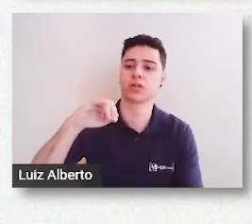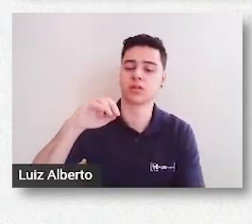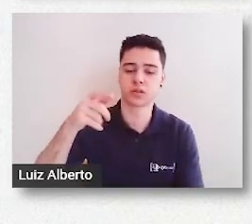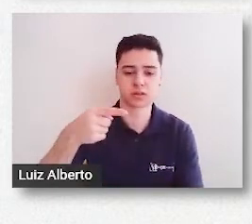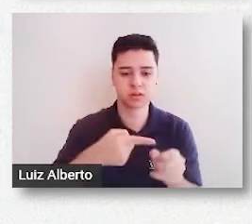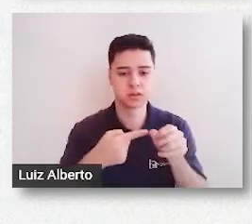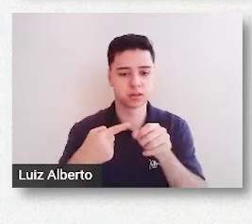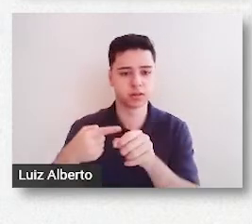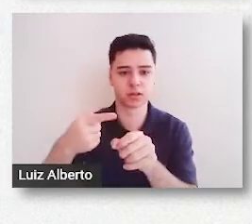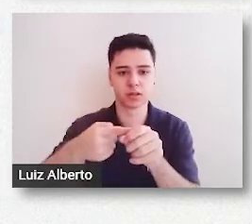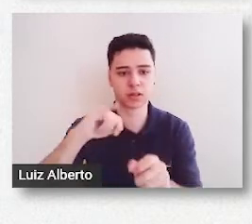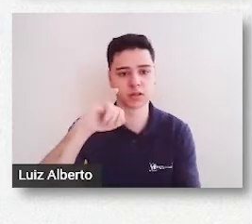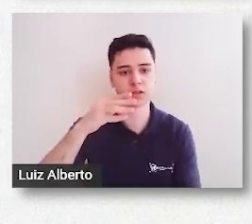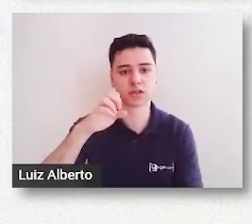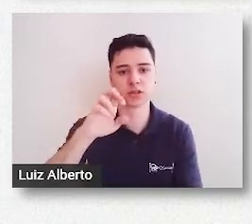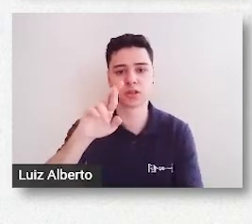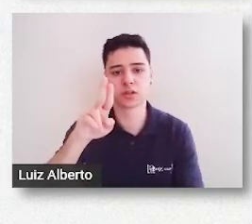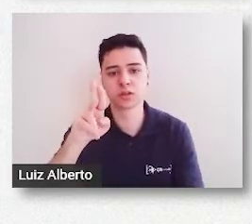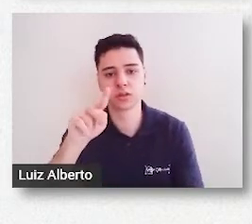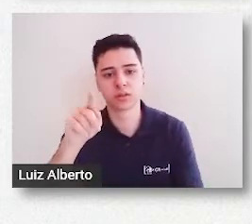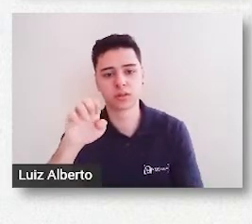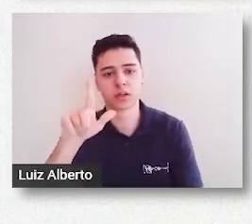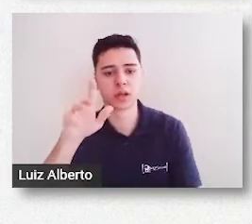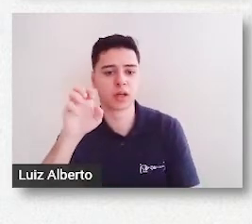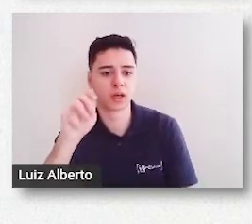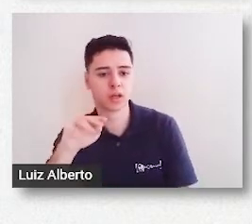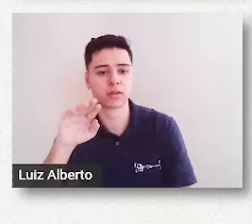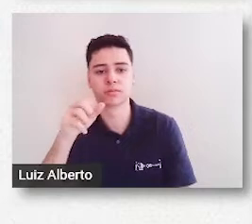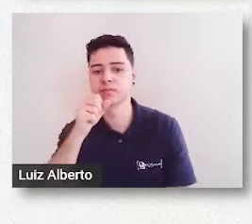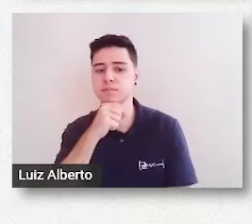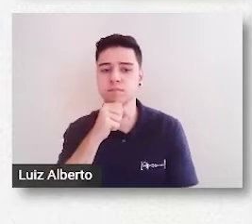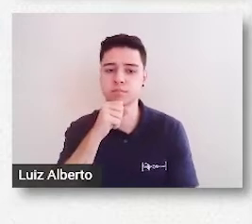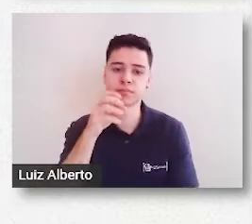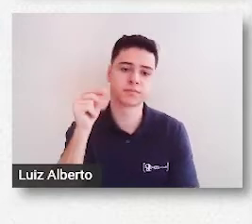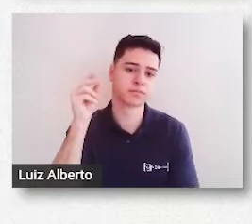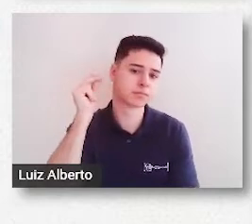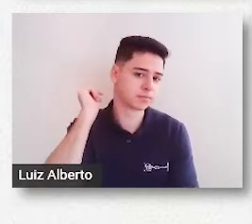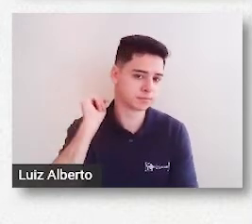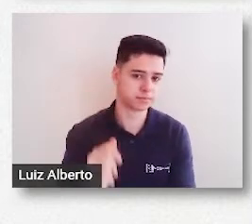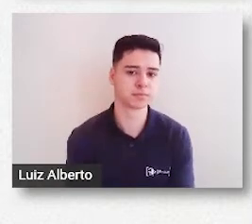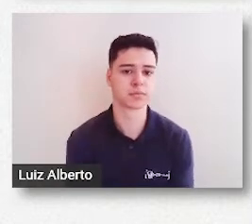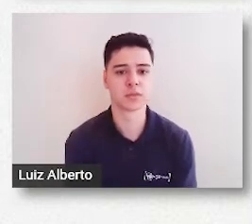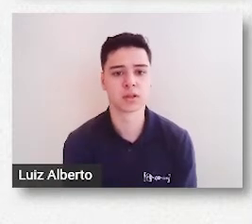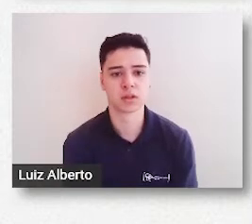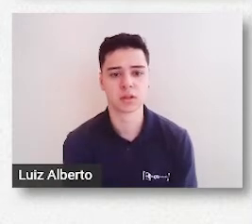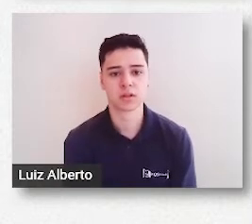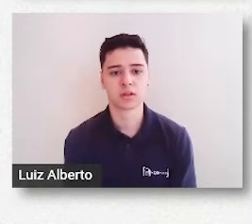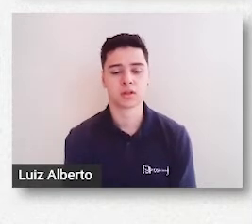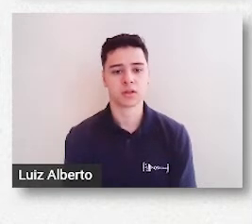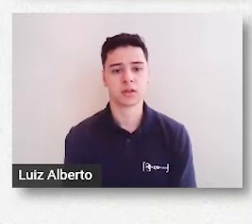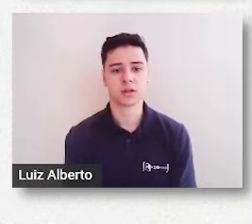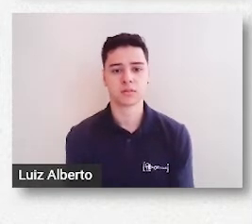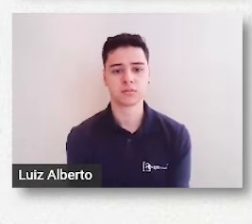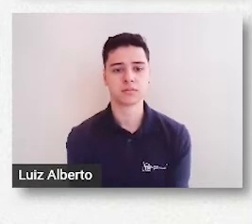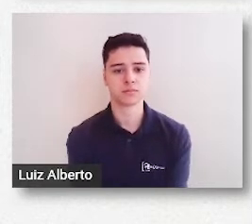até antigo, né, de rituais mais antigos, judaicos até. Aqui eu trouxe uma outra